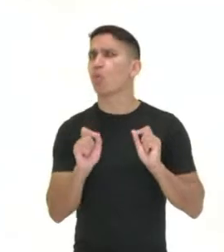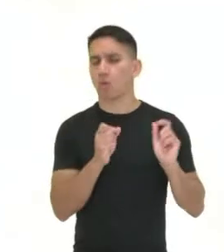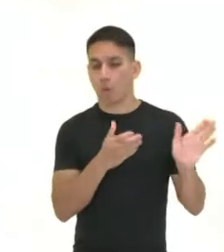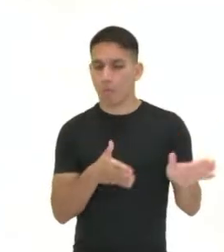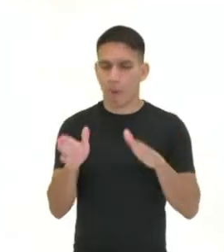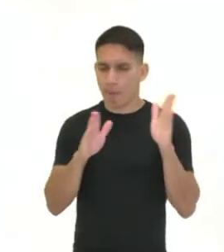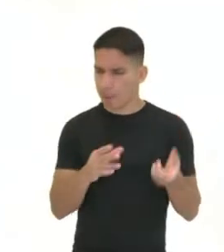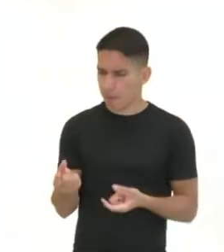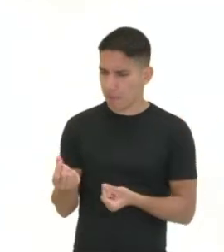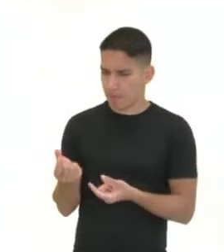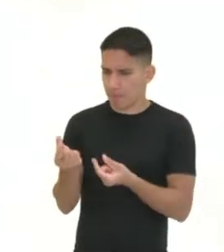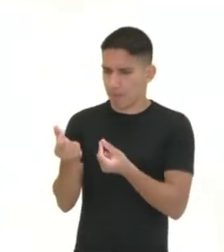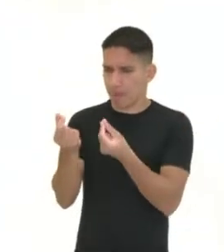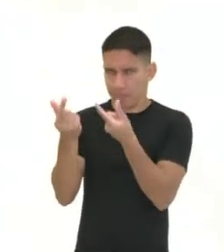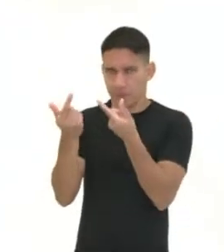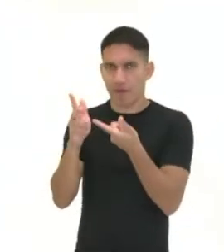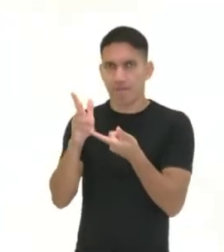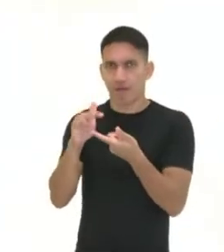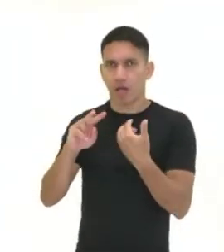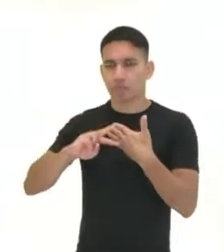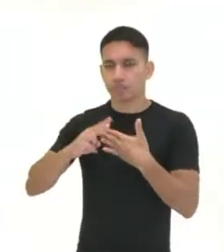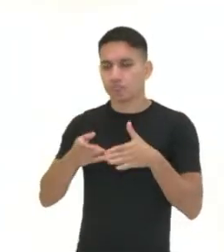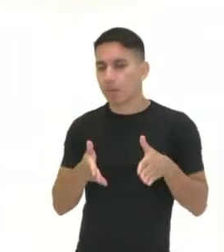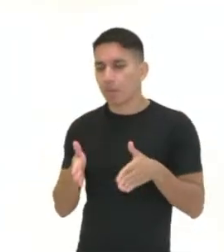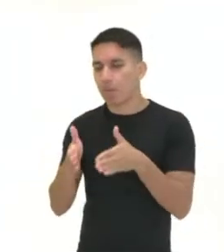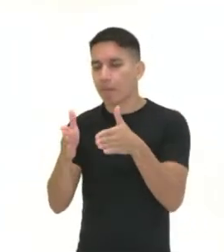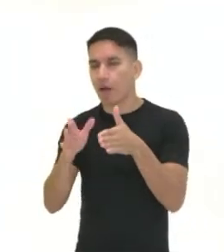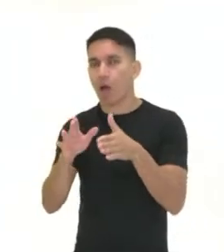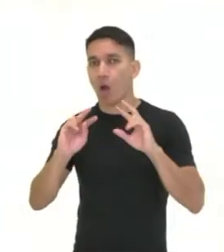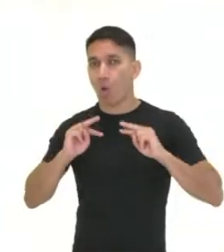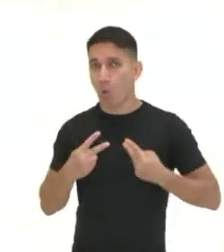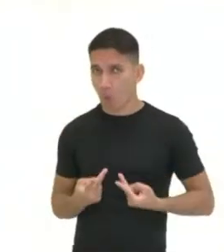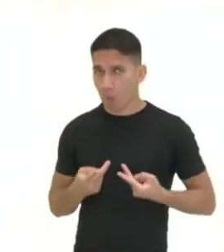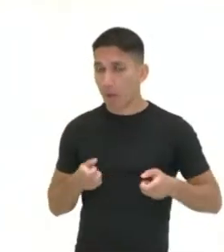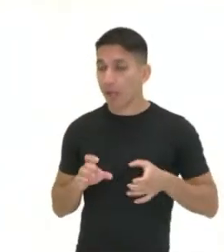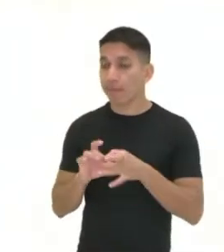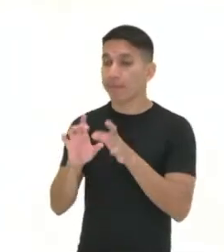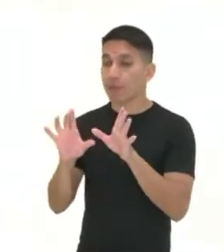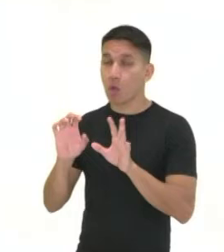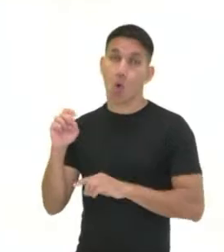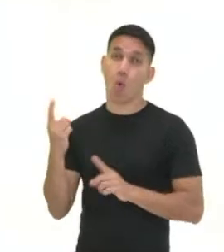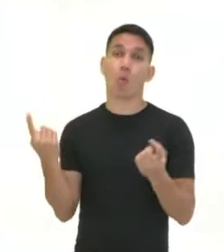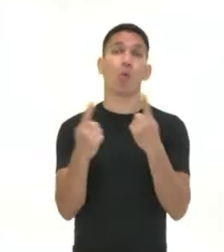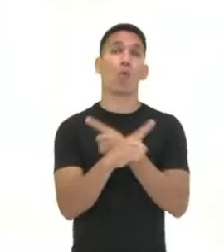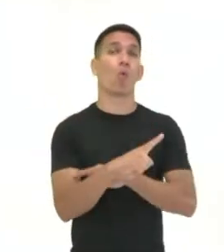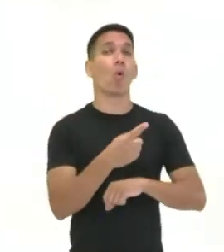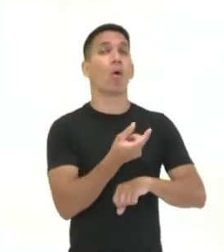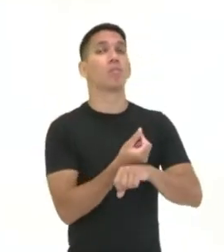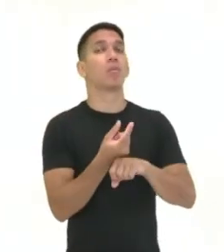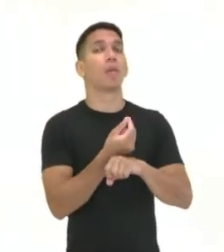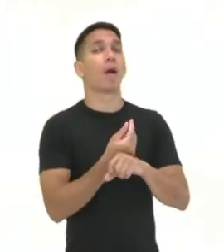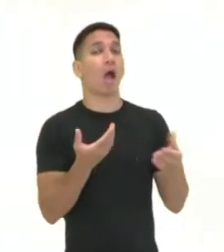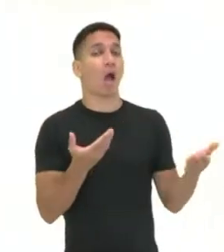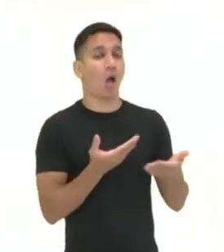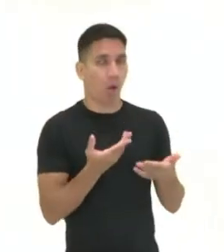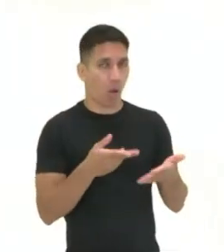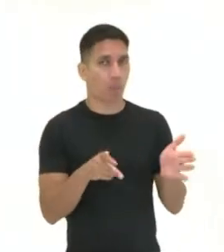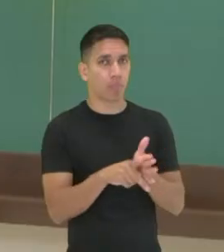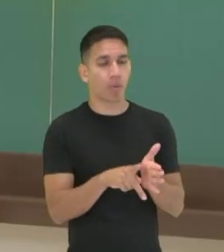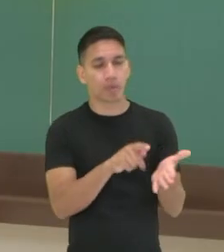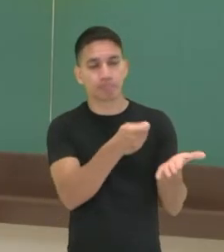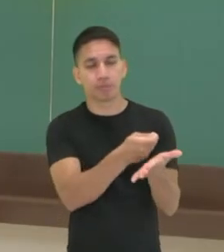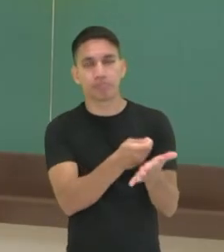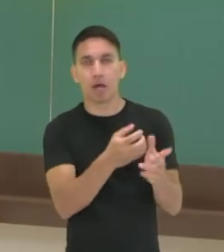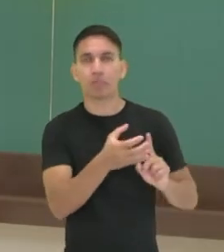a lucratividade conduzem a humanidade à liberdade ou é o contrário, o capitalismo atual conduz à exploração e à